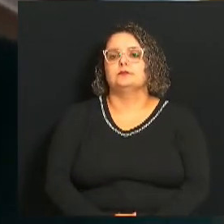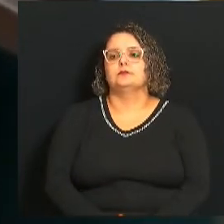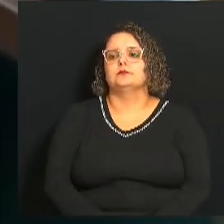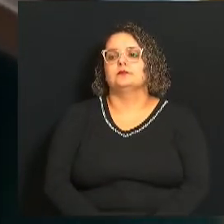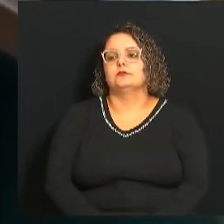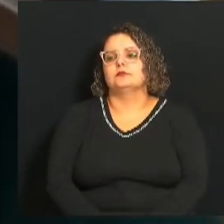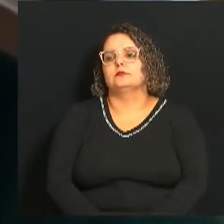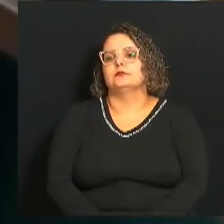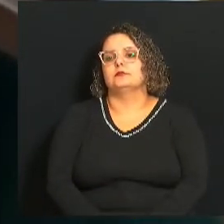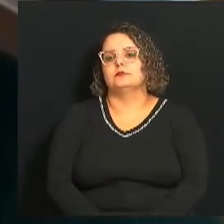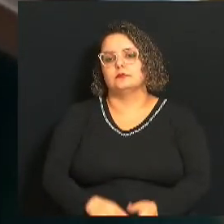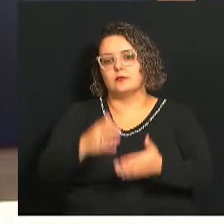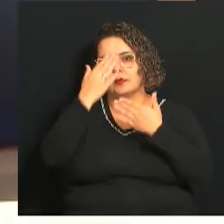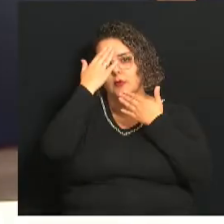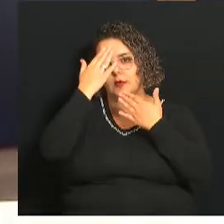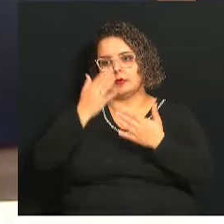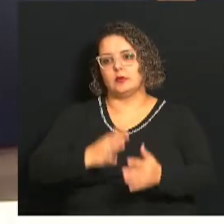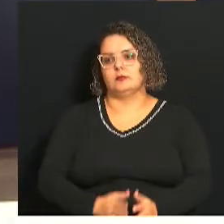Obrigado.